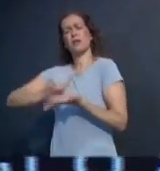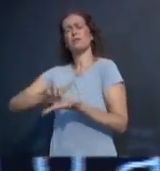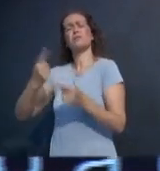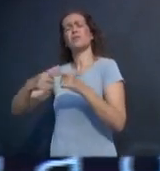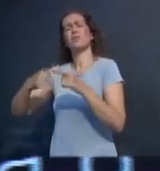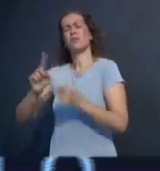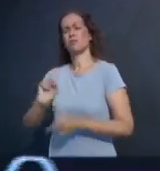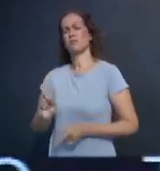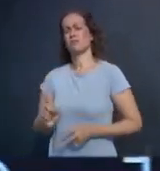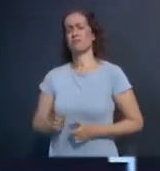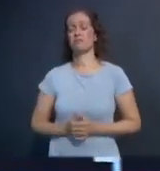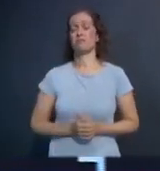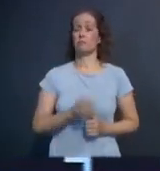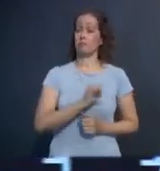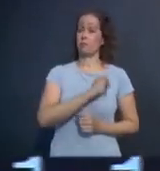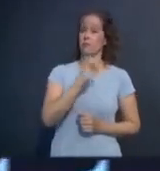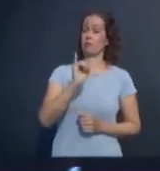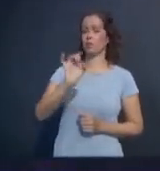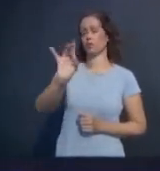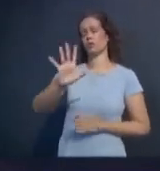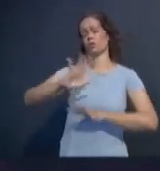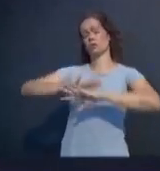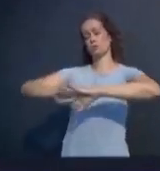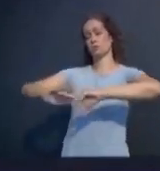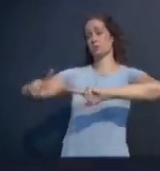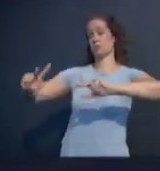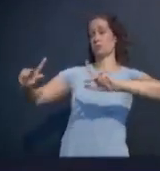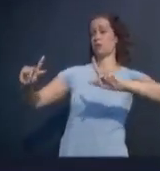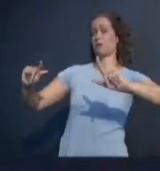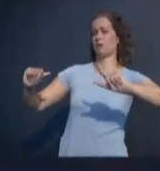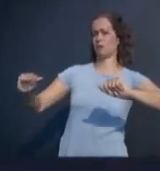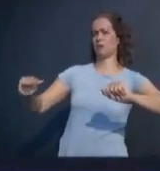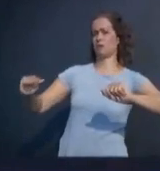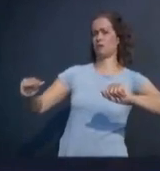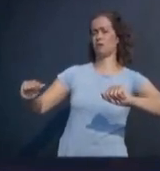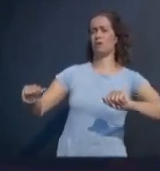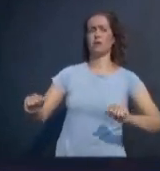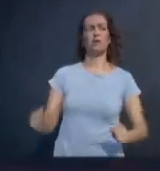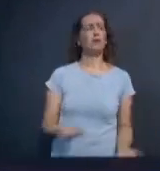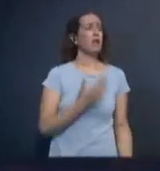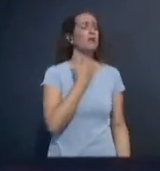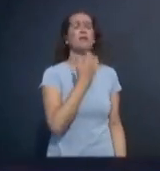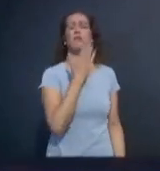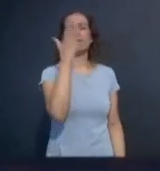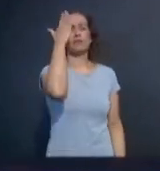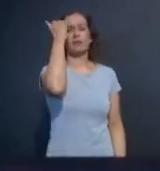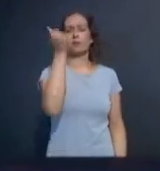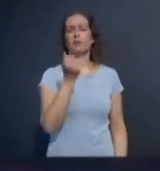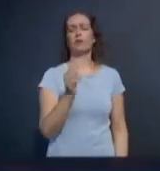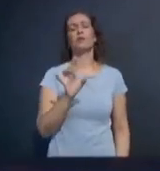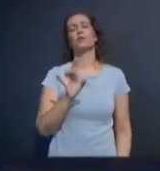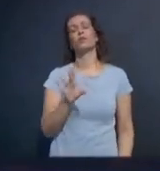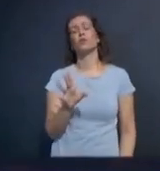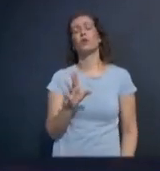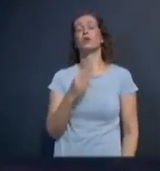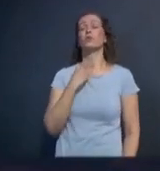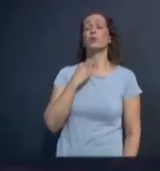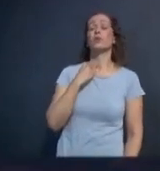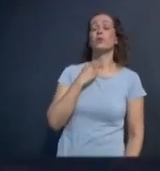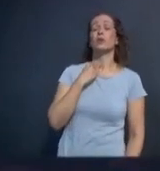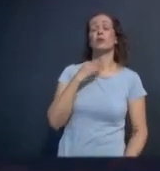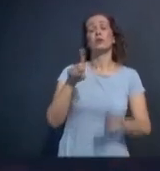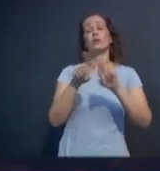Porque se só tivesse curado Lázaro, quem ia ficar sabendo apenas? Marta, Maria.